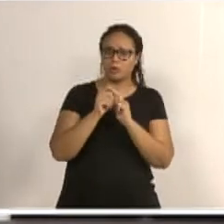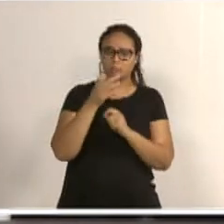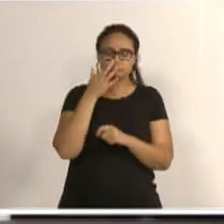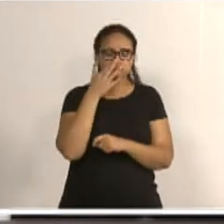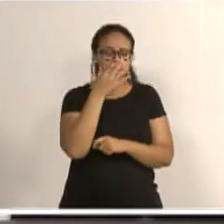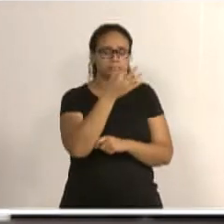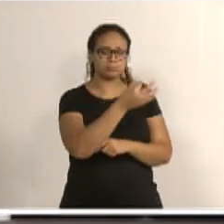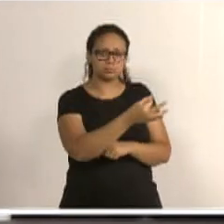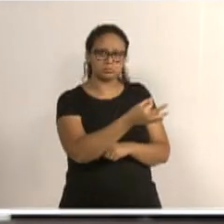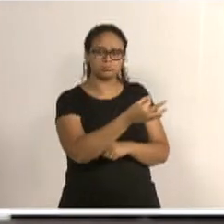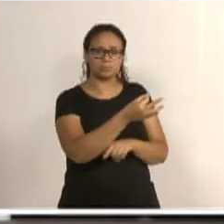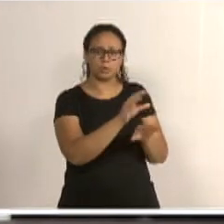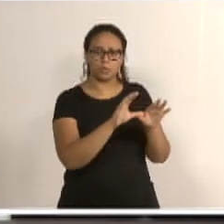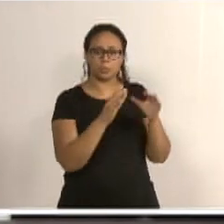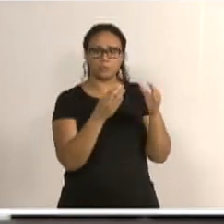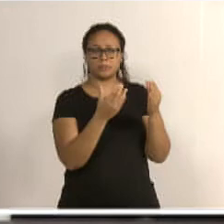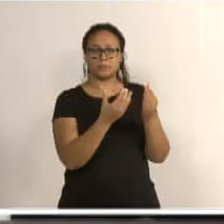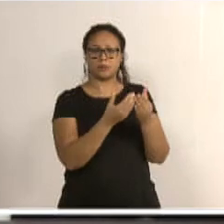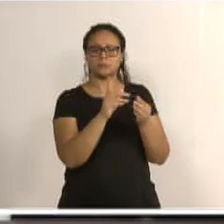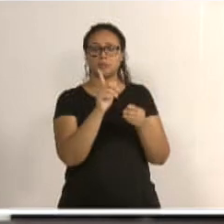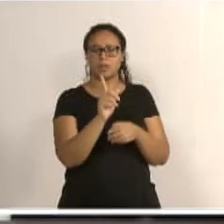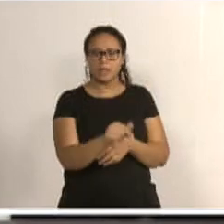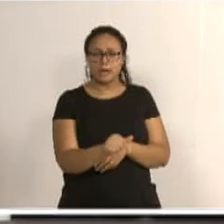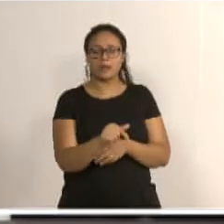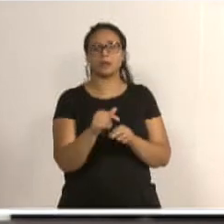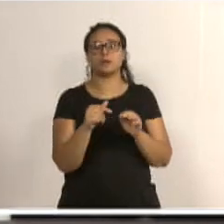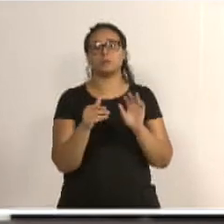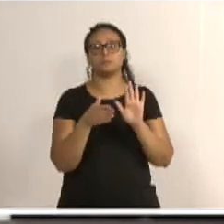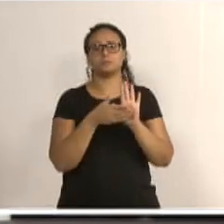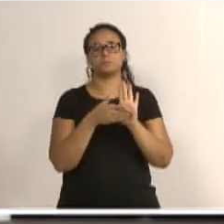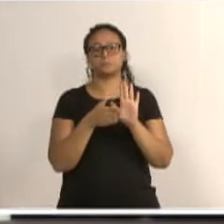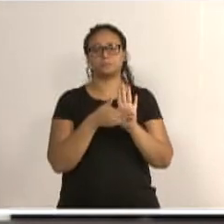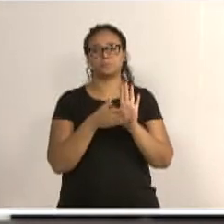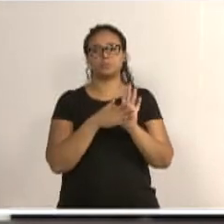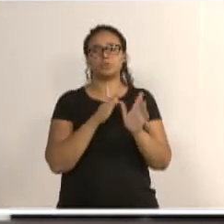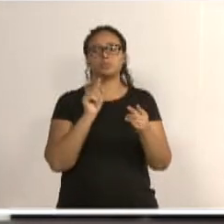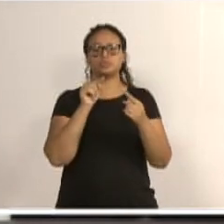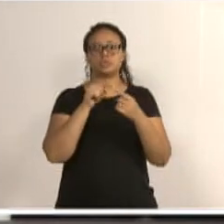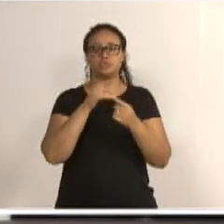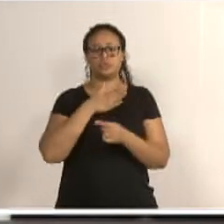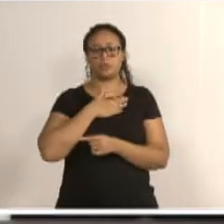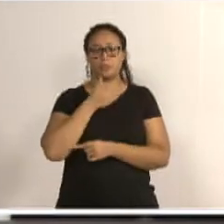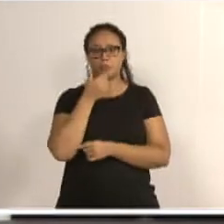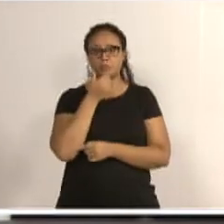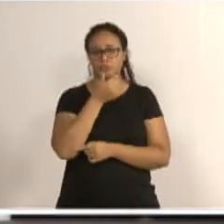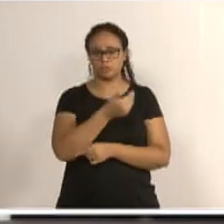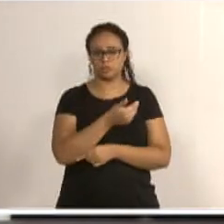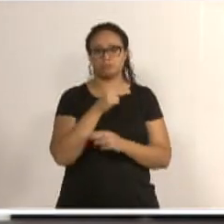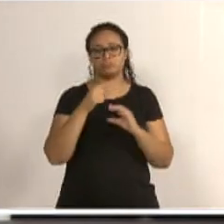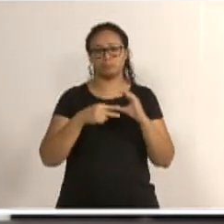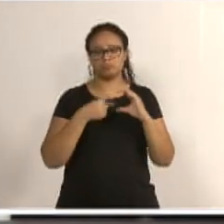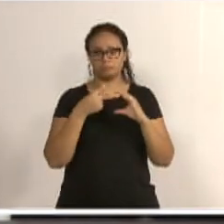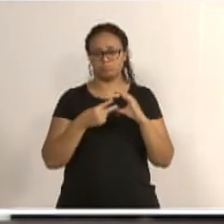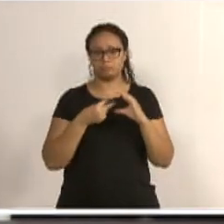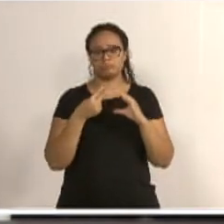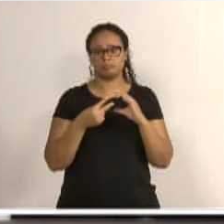nossa comunidade. Esse foi o intuito do meu pedido junto à Câmara para que isso